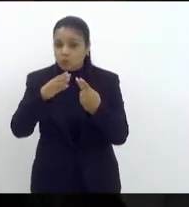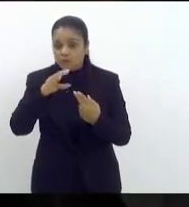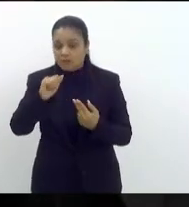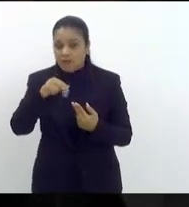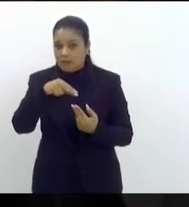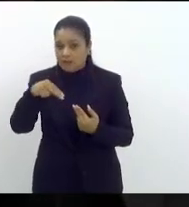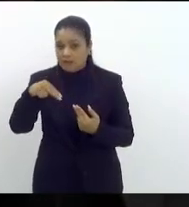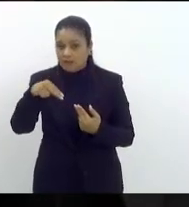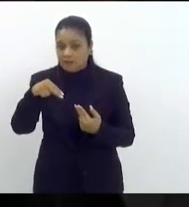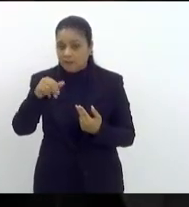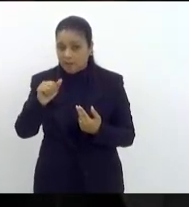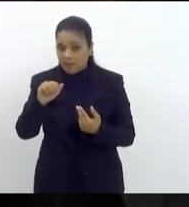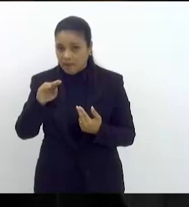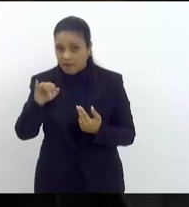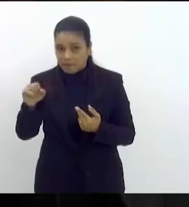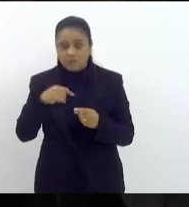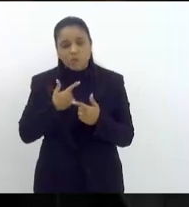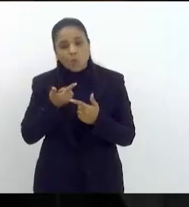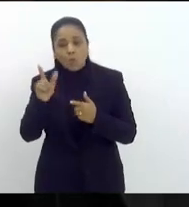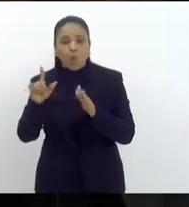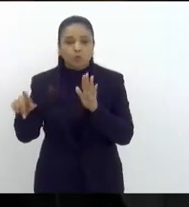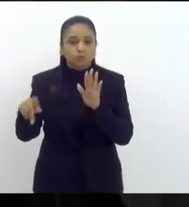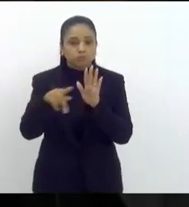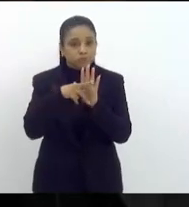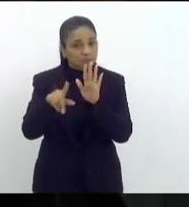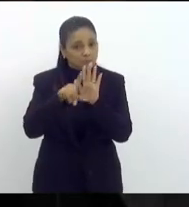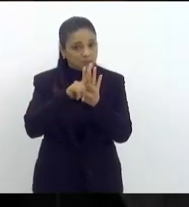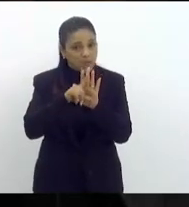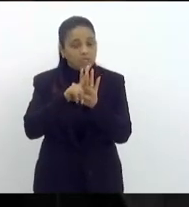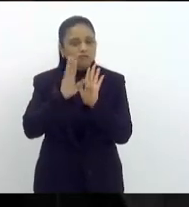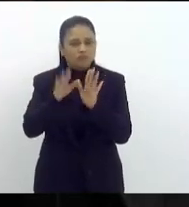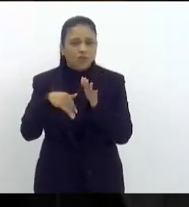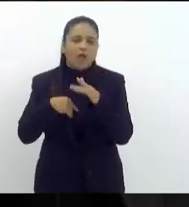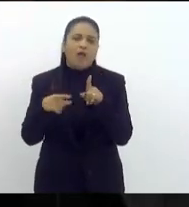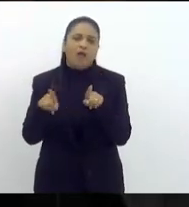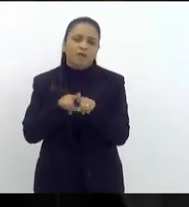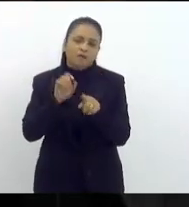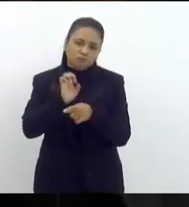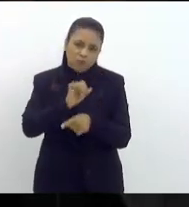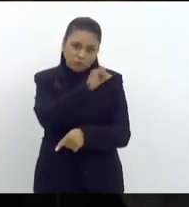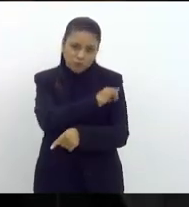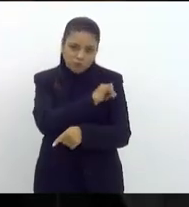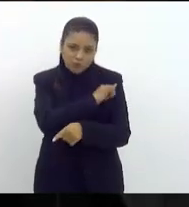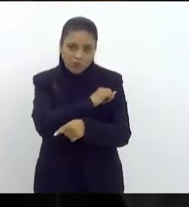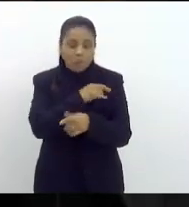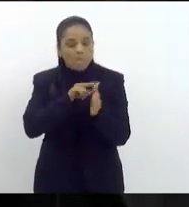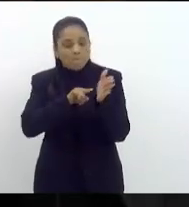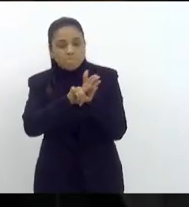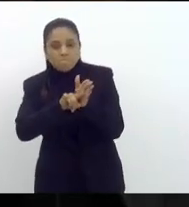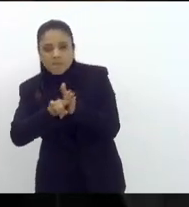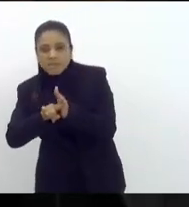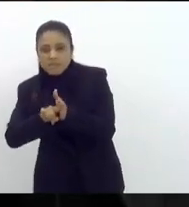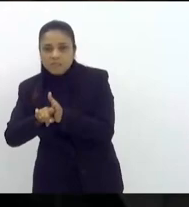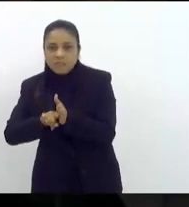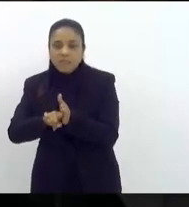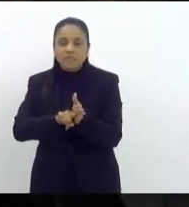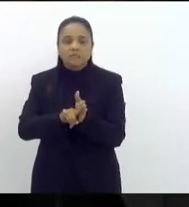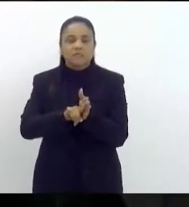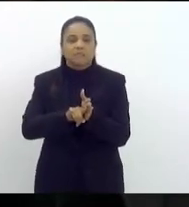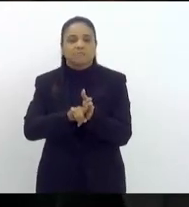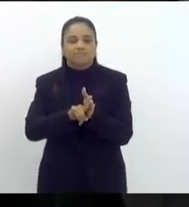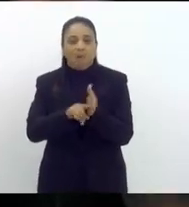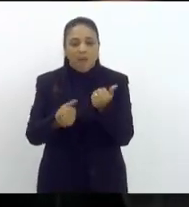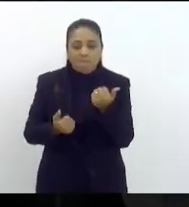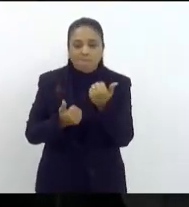é lei pioneira no Rio de Janeiro é o apoio a pesquisa implementação da cannabis medicinal inclusive